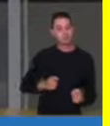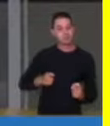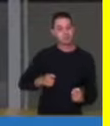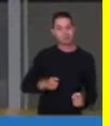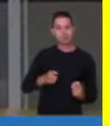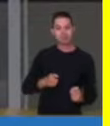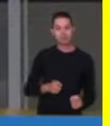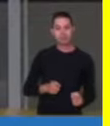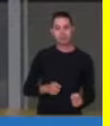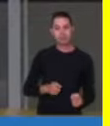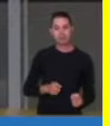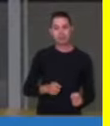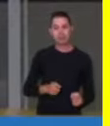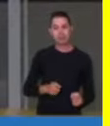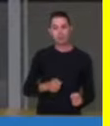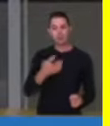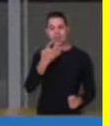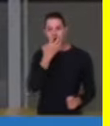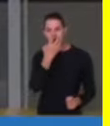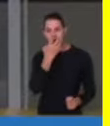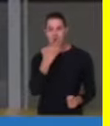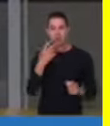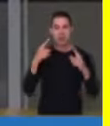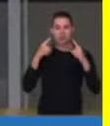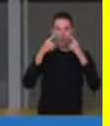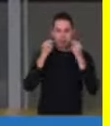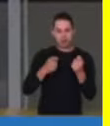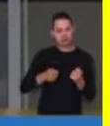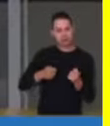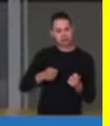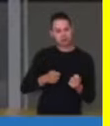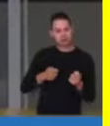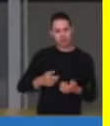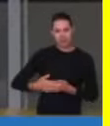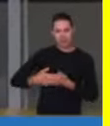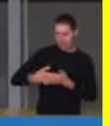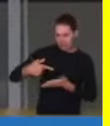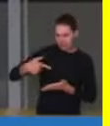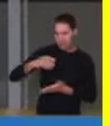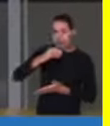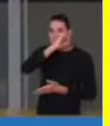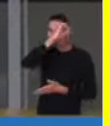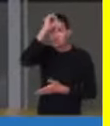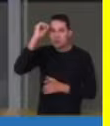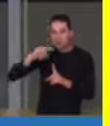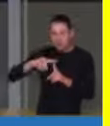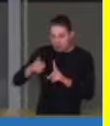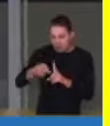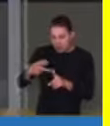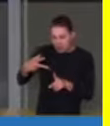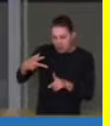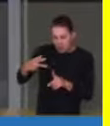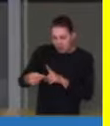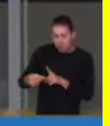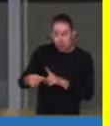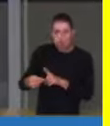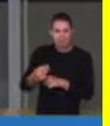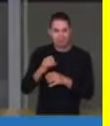Impor sofrimento contra um cachorro é proibido, contra um bebezinho inocente no ventre da mãe é